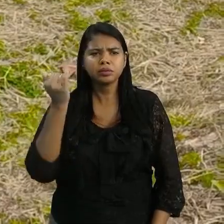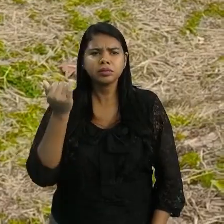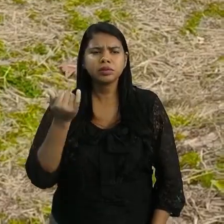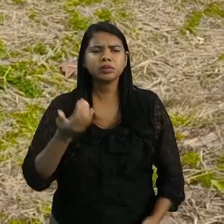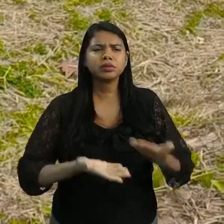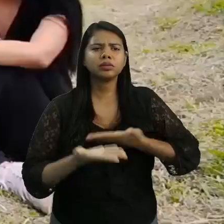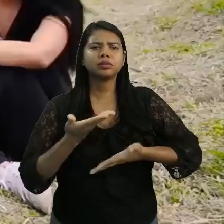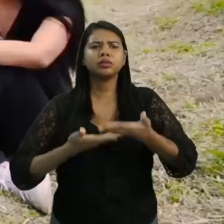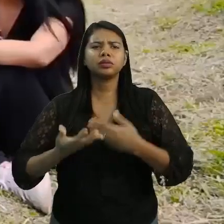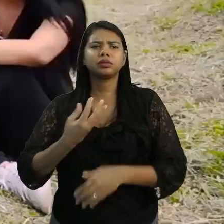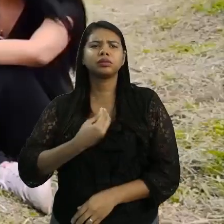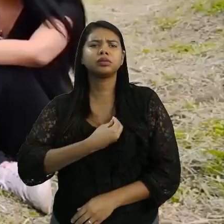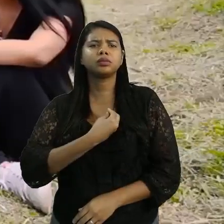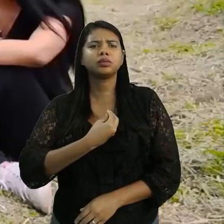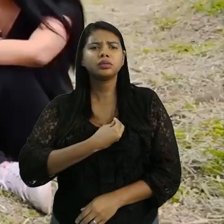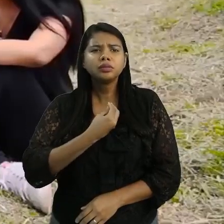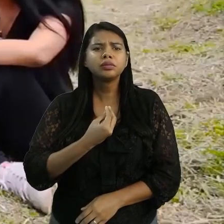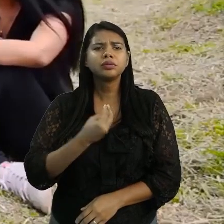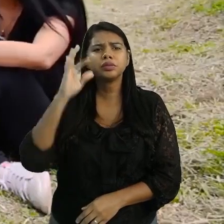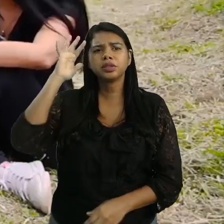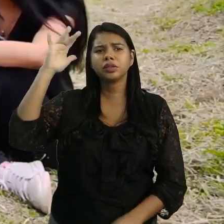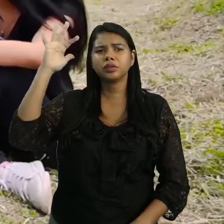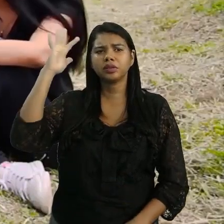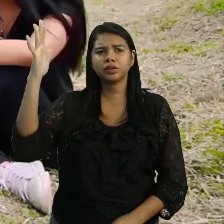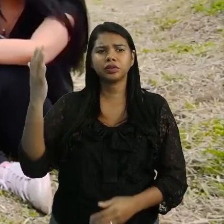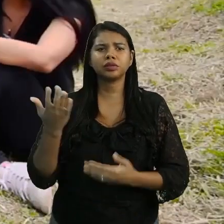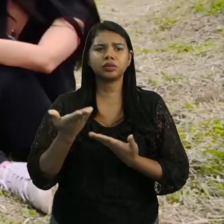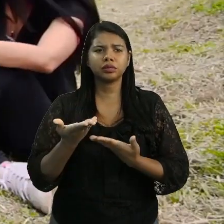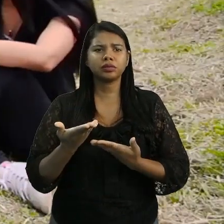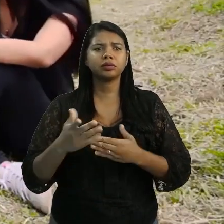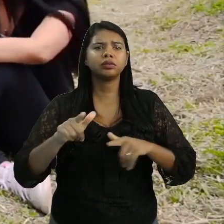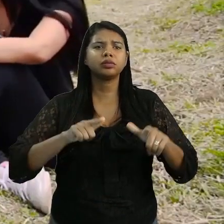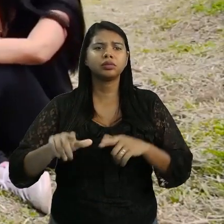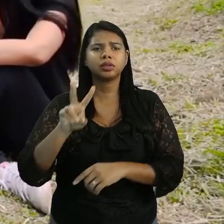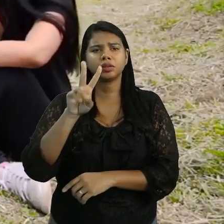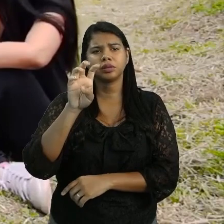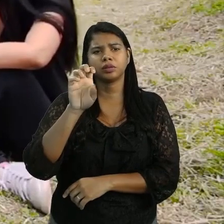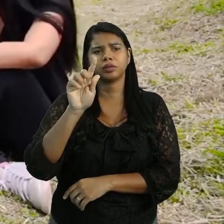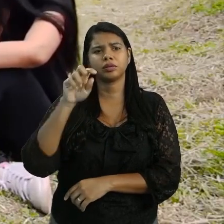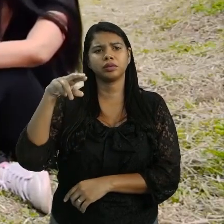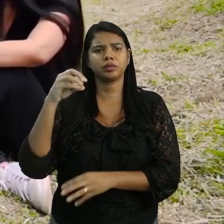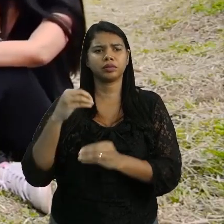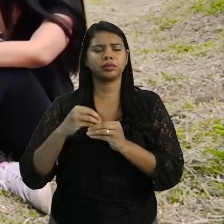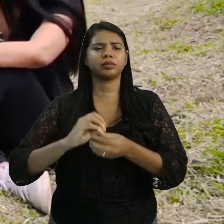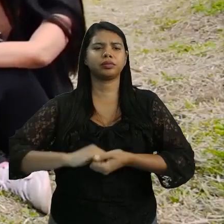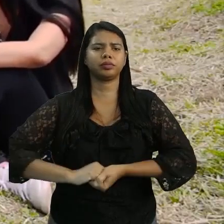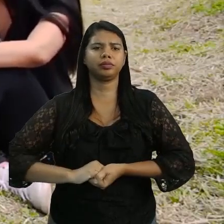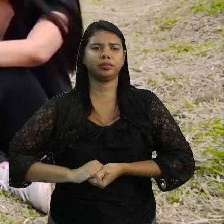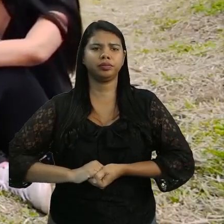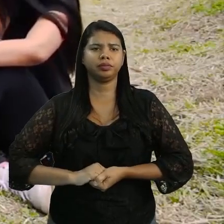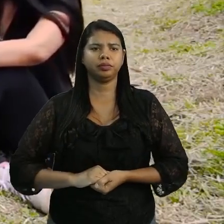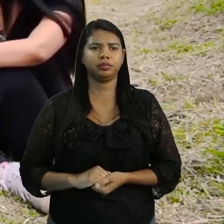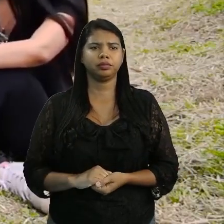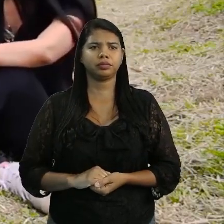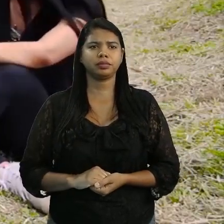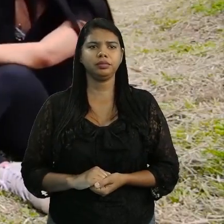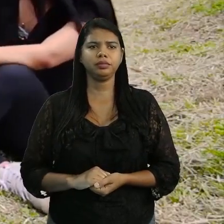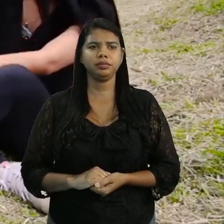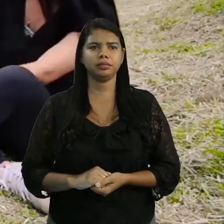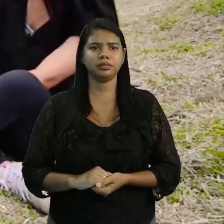São Paulo. E aí eu queria saber se houve um grande impacto quando vocês chegaram aqui para Pernambuco em